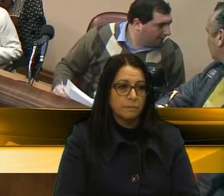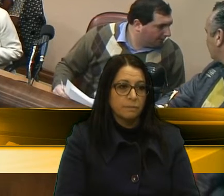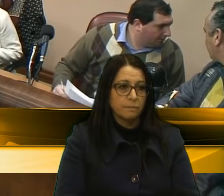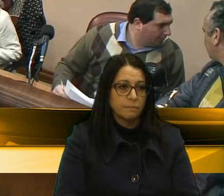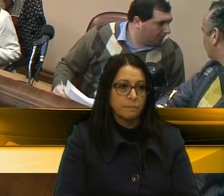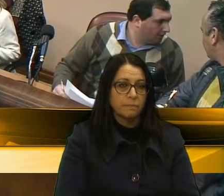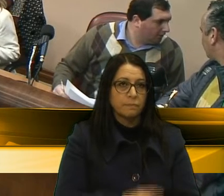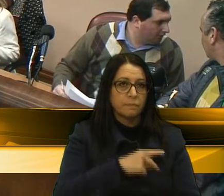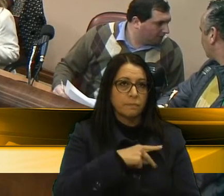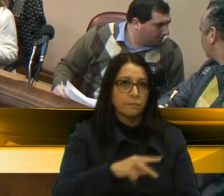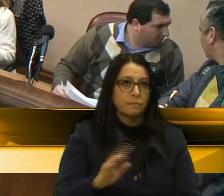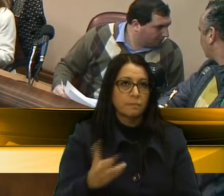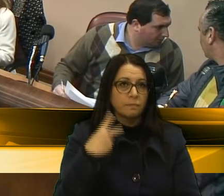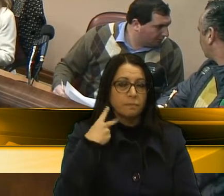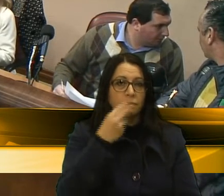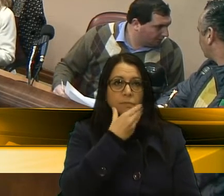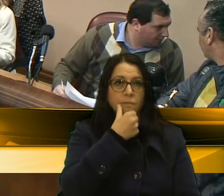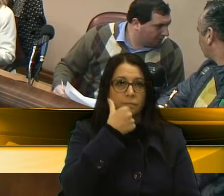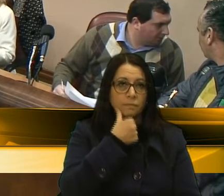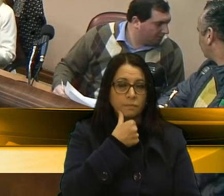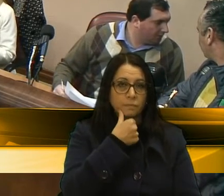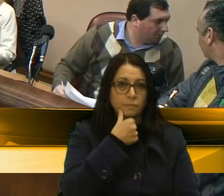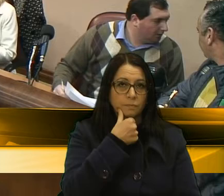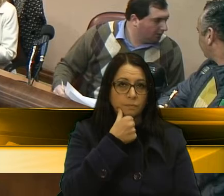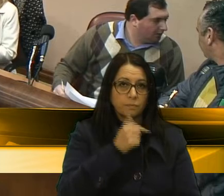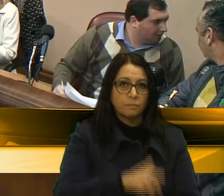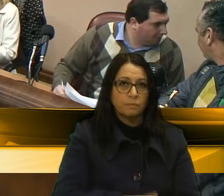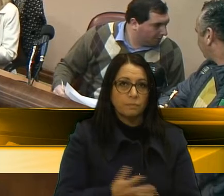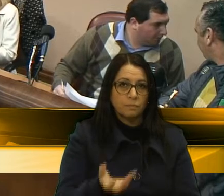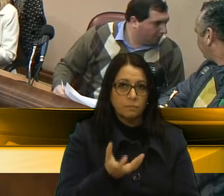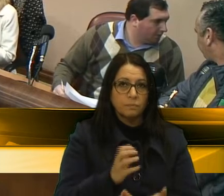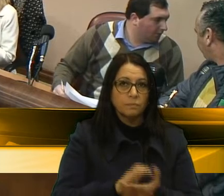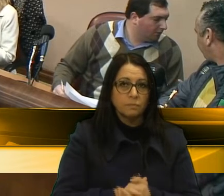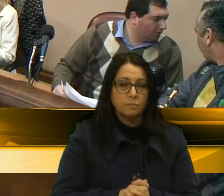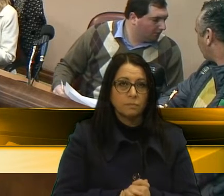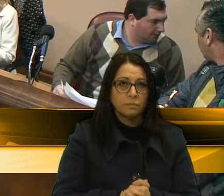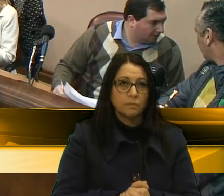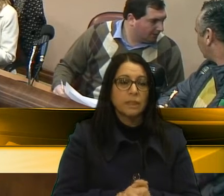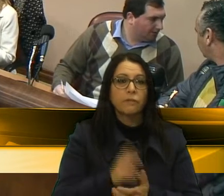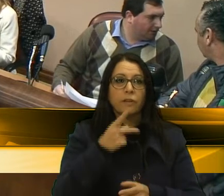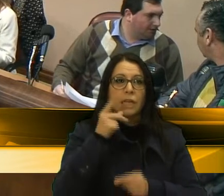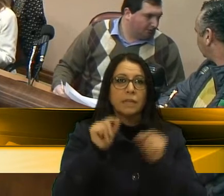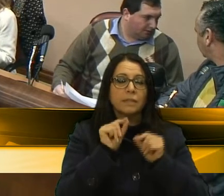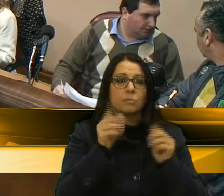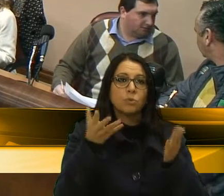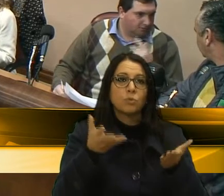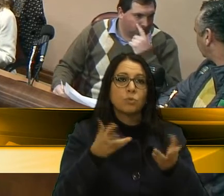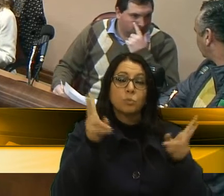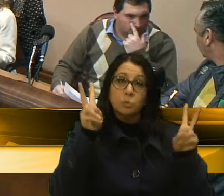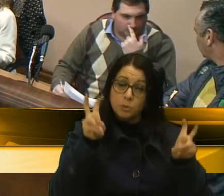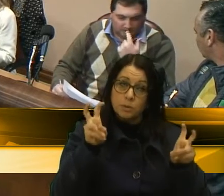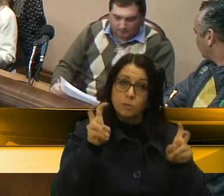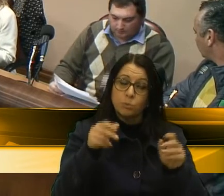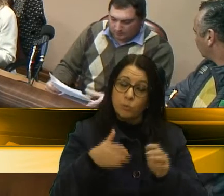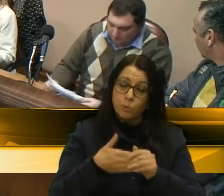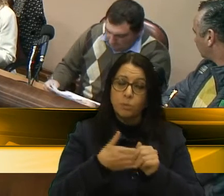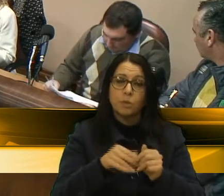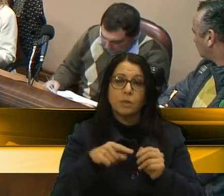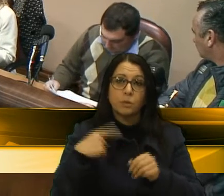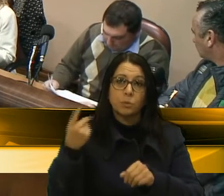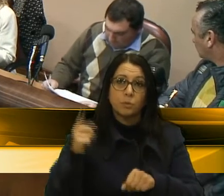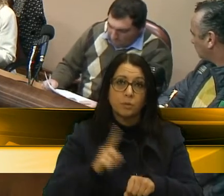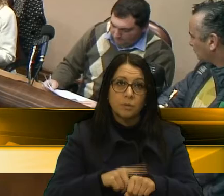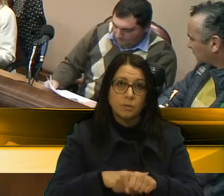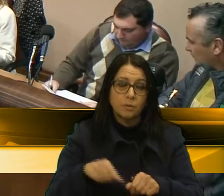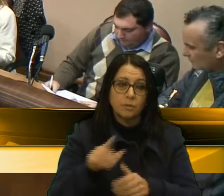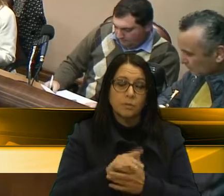Senhor presidente, senhoras e senhores vereadores, eu quero tratar hoje sobre um tema que já vem acompanhando há algum tempo, que é a